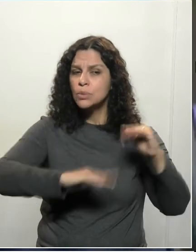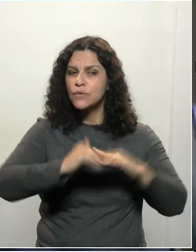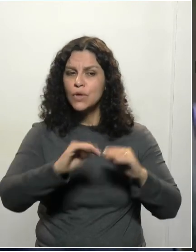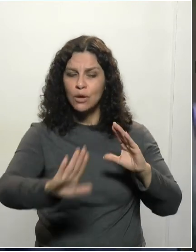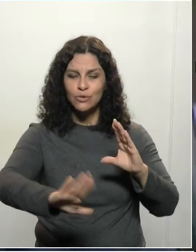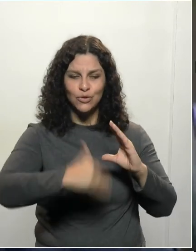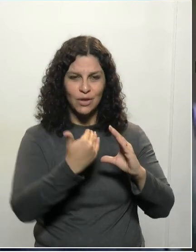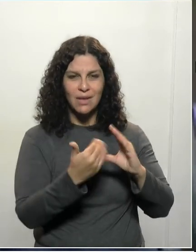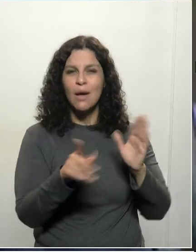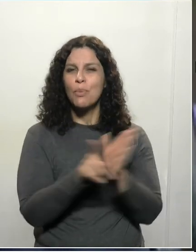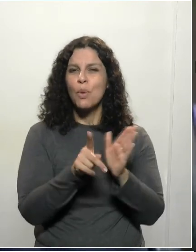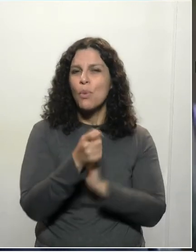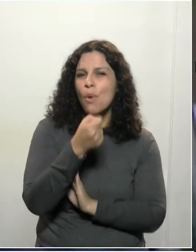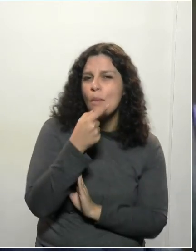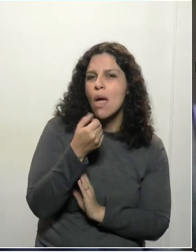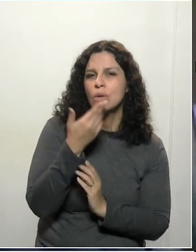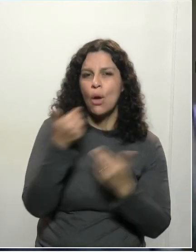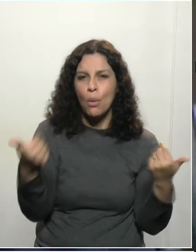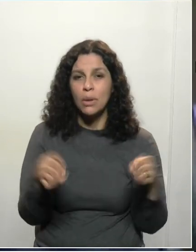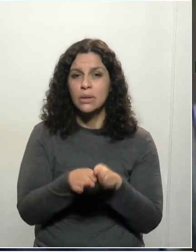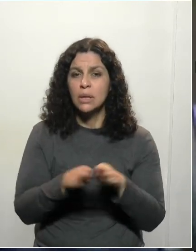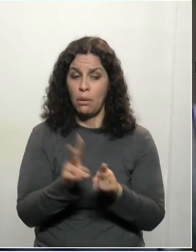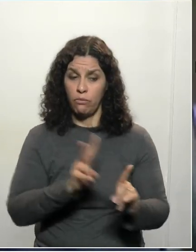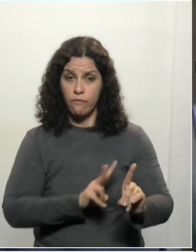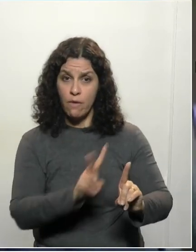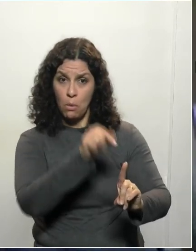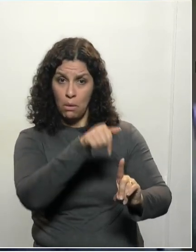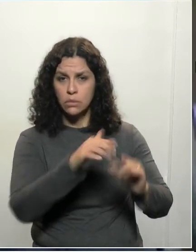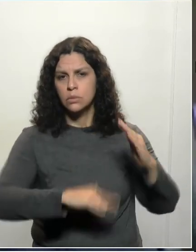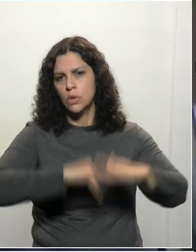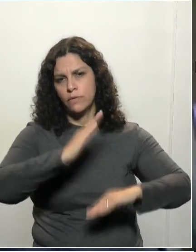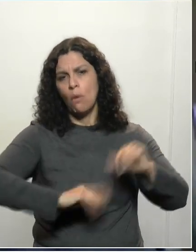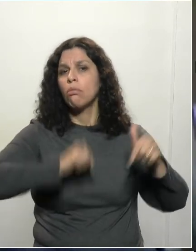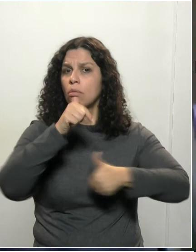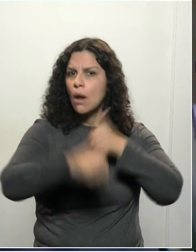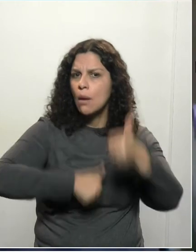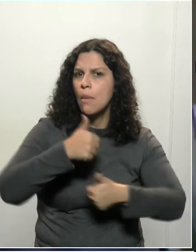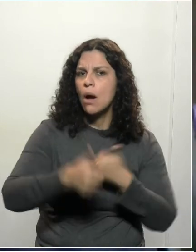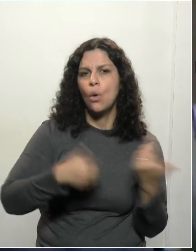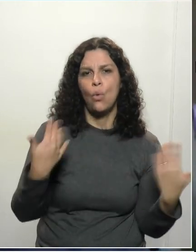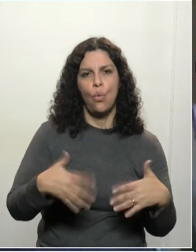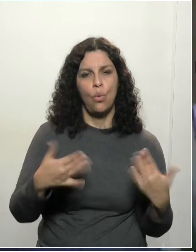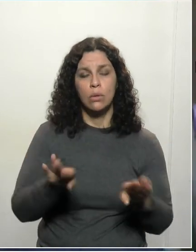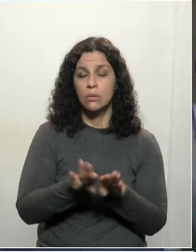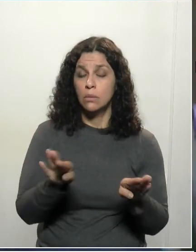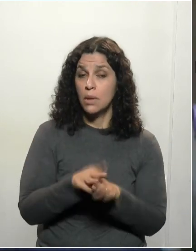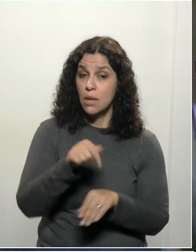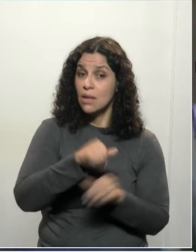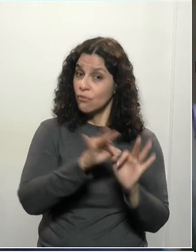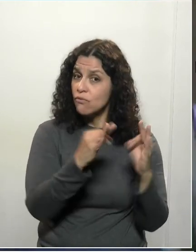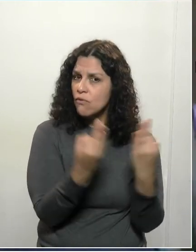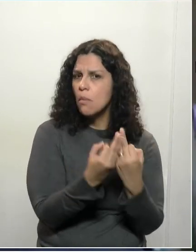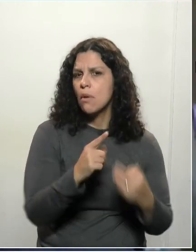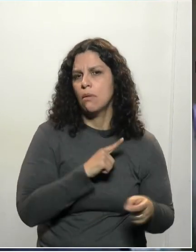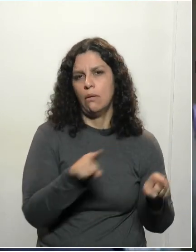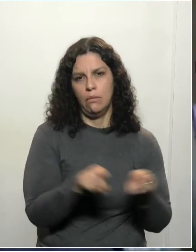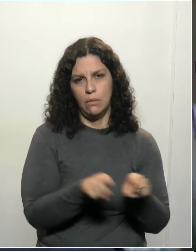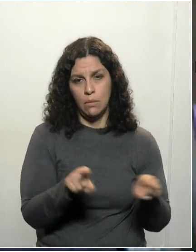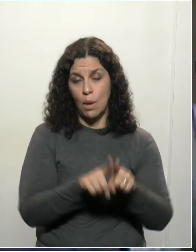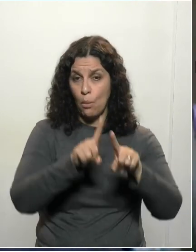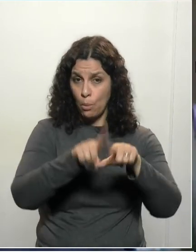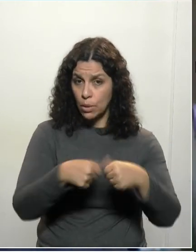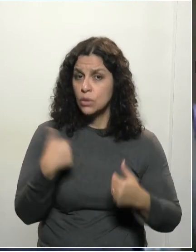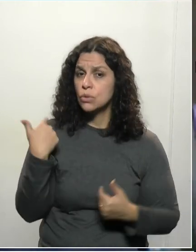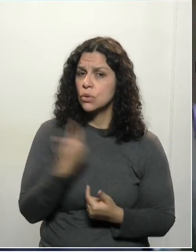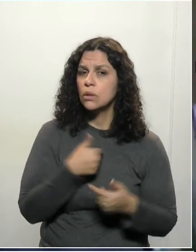dar valor a esses profissionais, né, que estão trabalhando tanto, e eles também têm família. Por isso que a gente